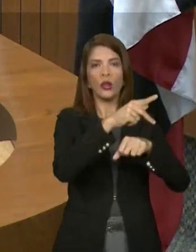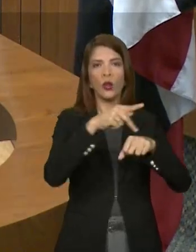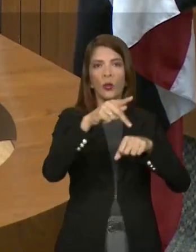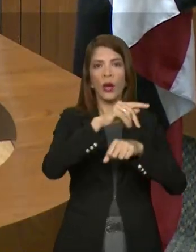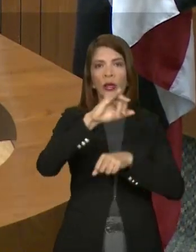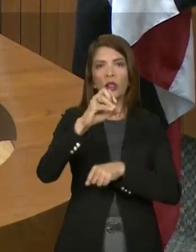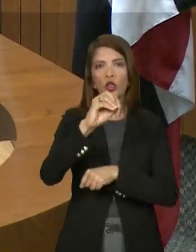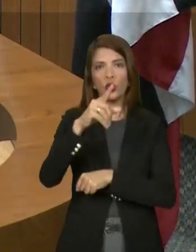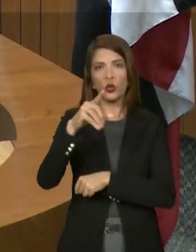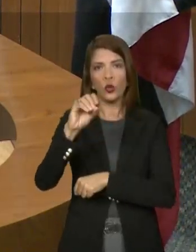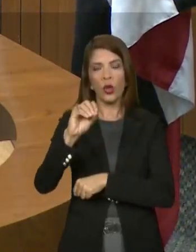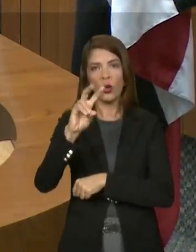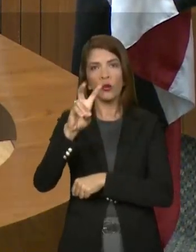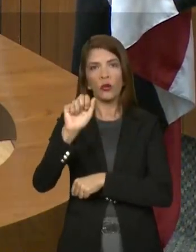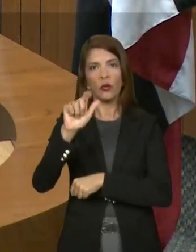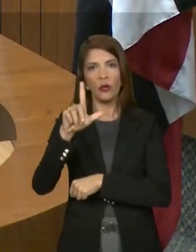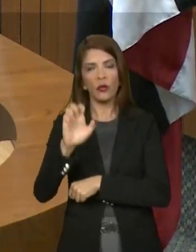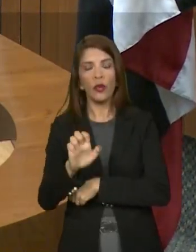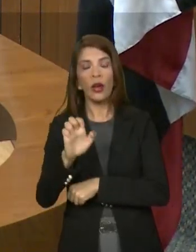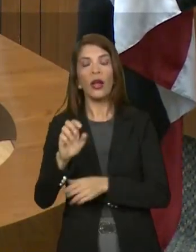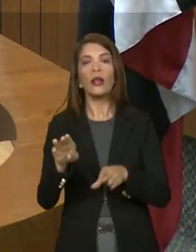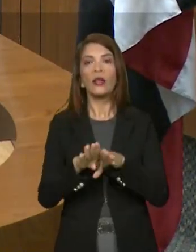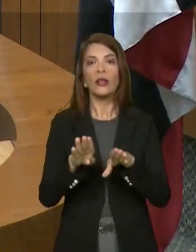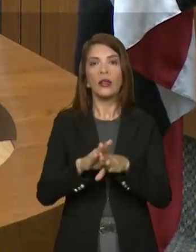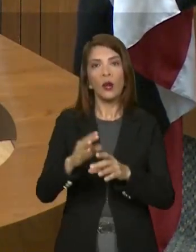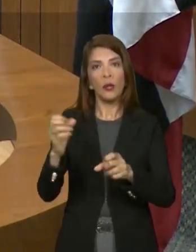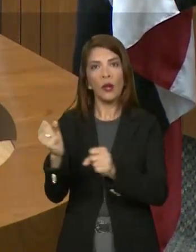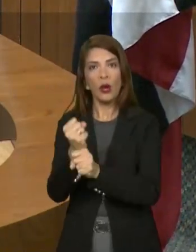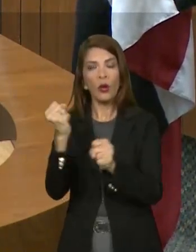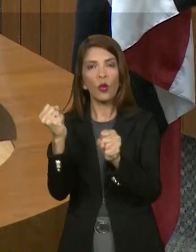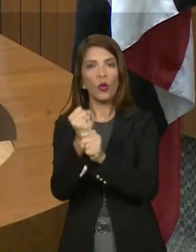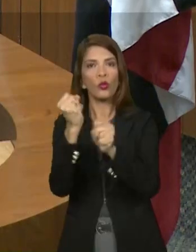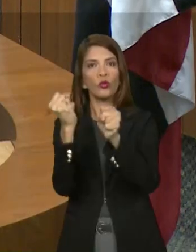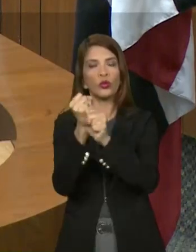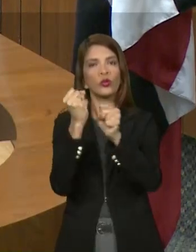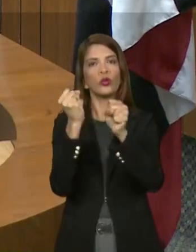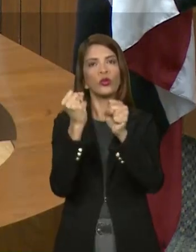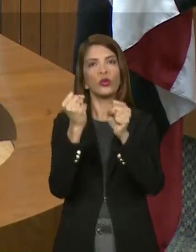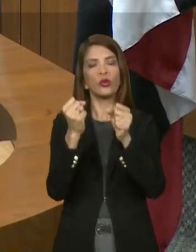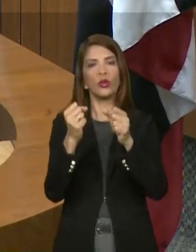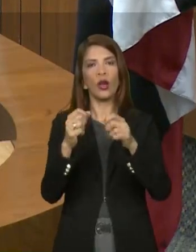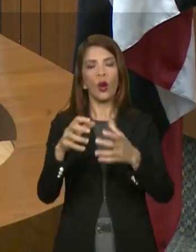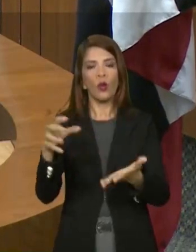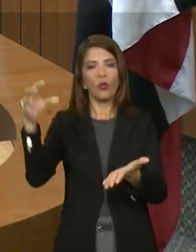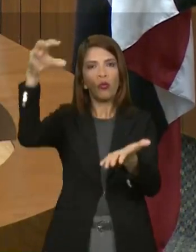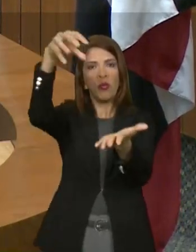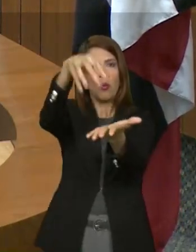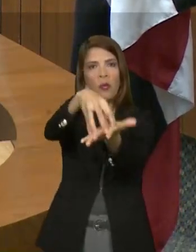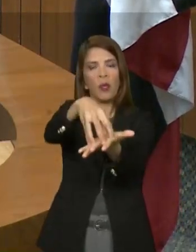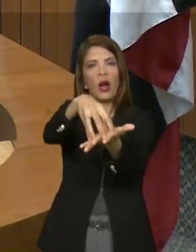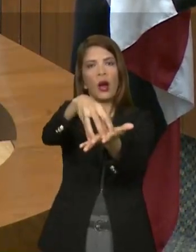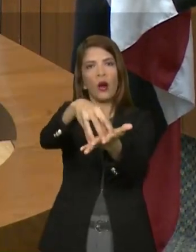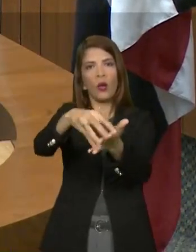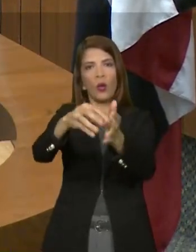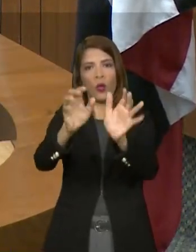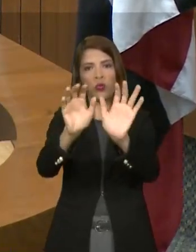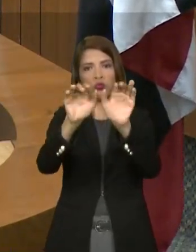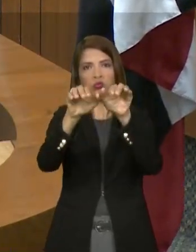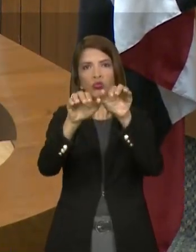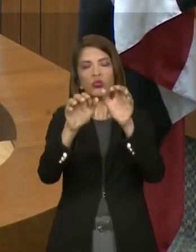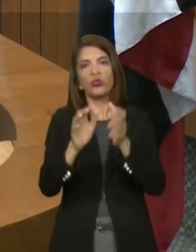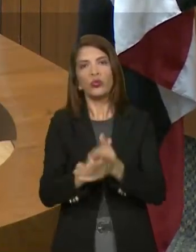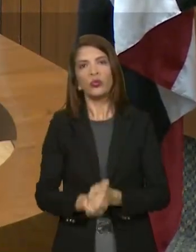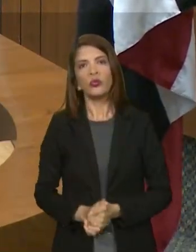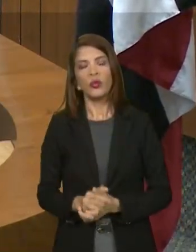Vale, com a construção de um palco, concha acústica, isso é